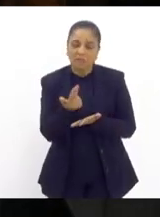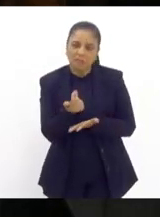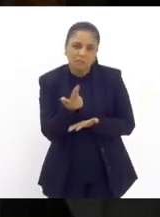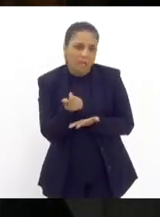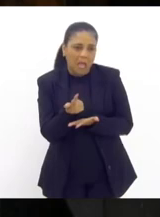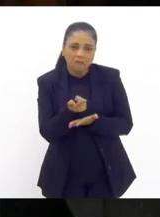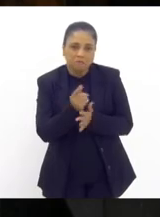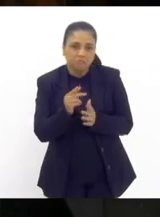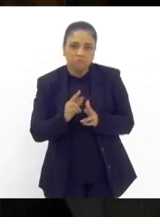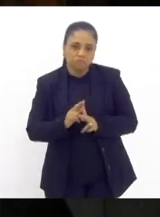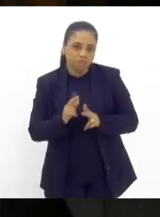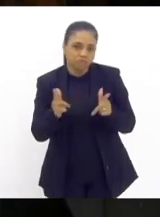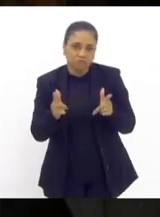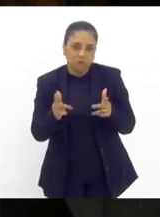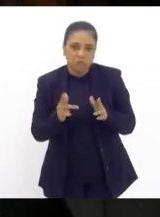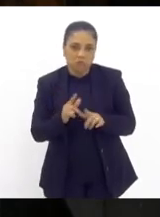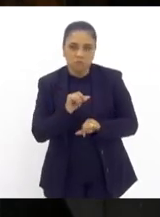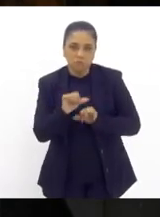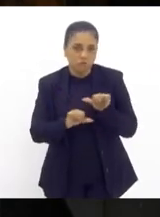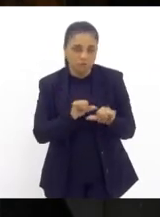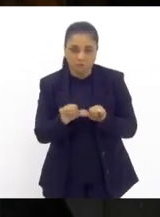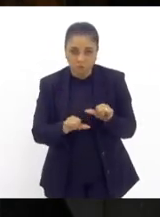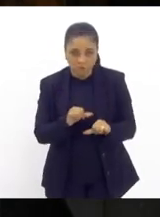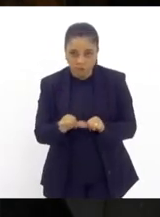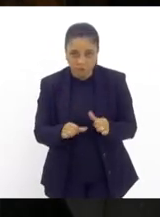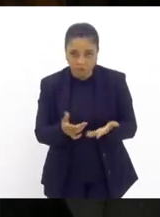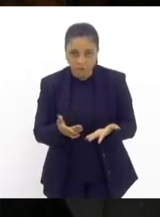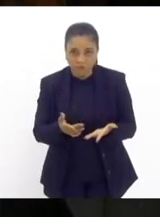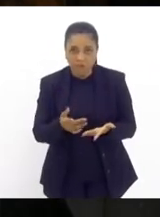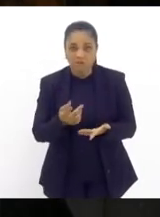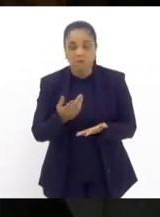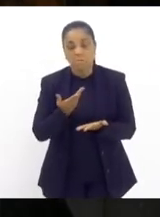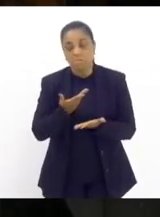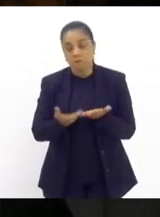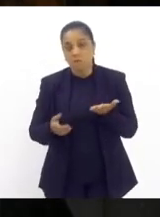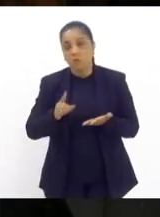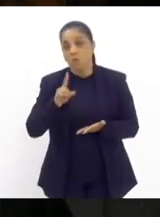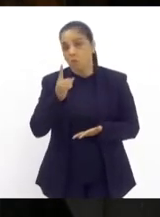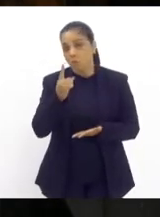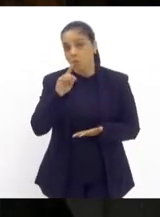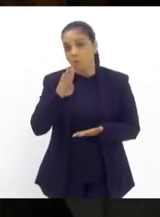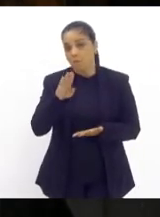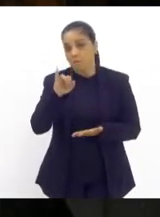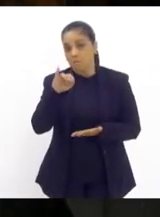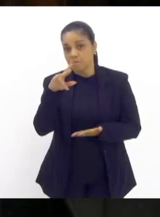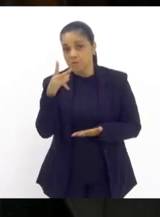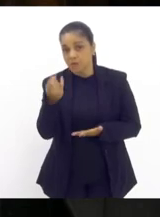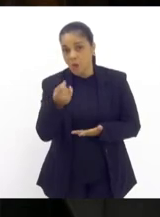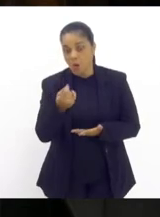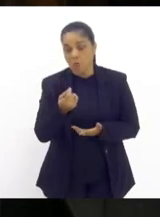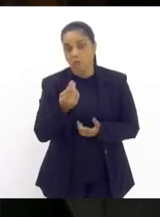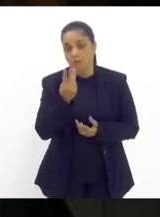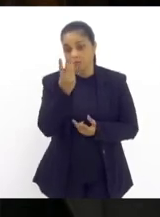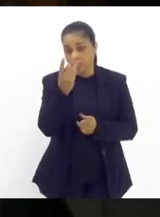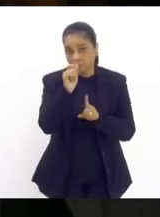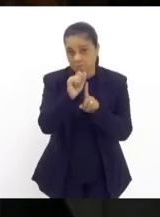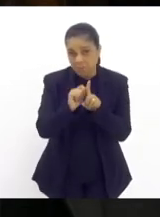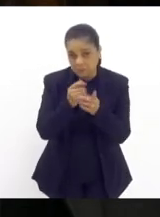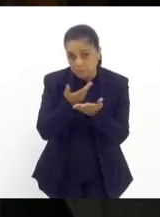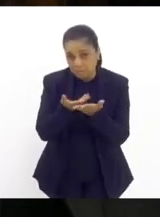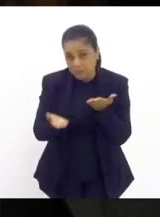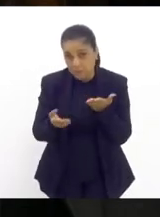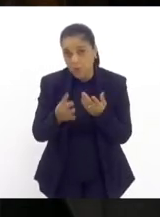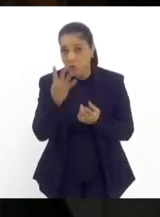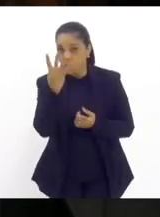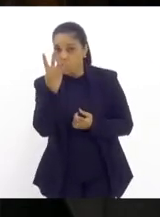se você perde aproximadamente 1 bilhão e meio num trimestre em quatro